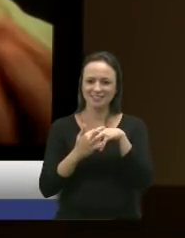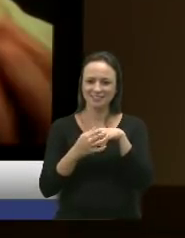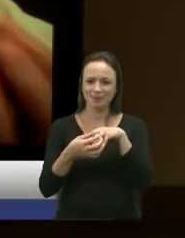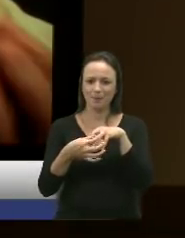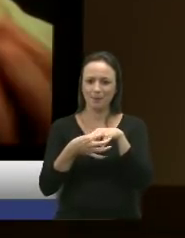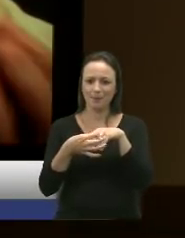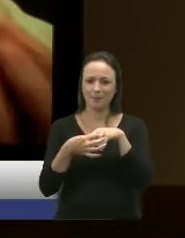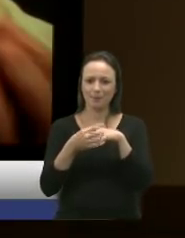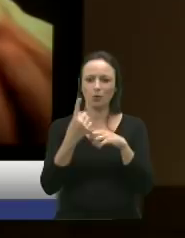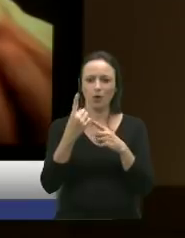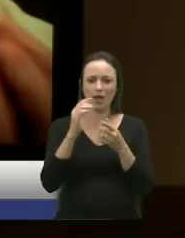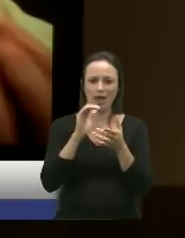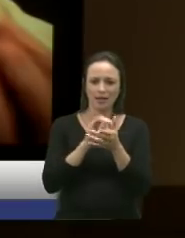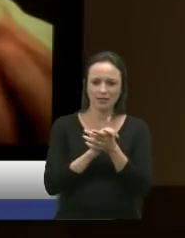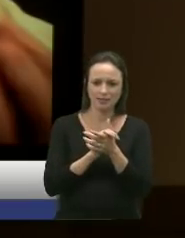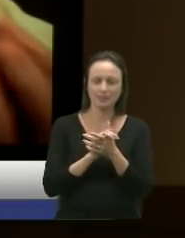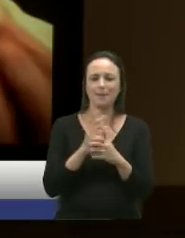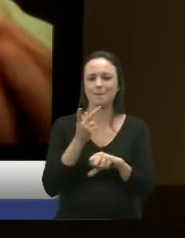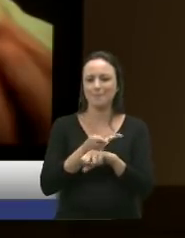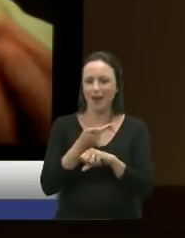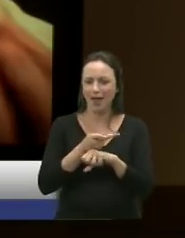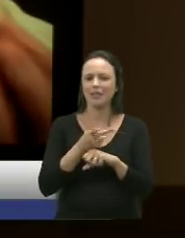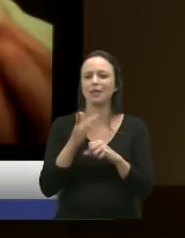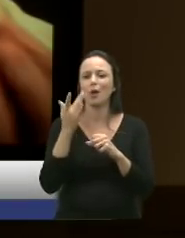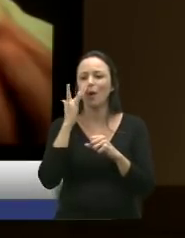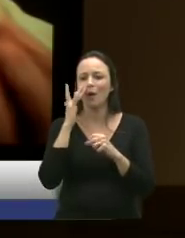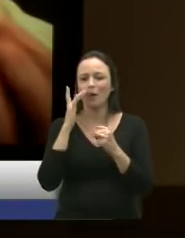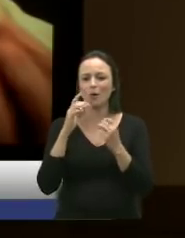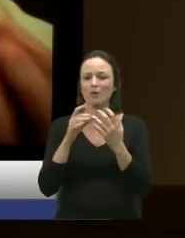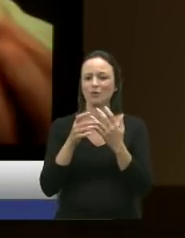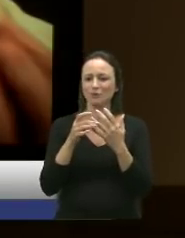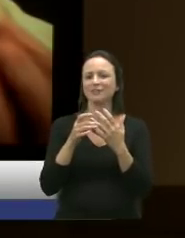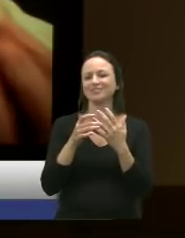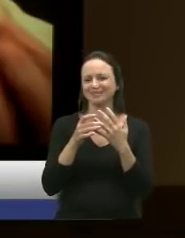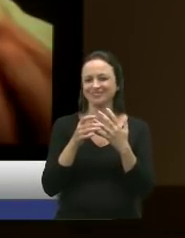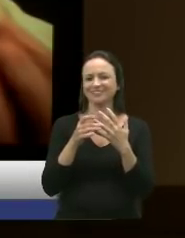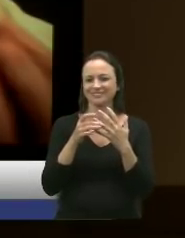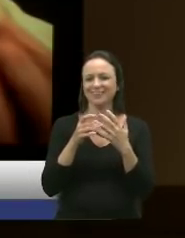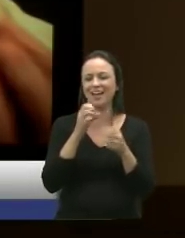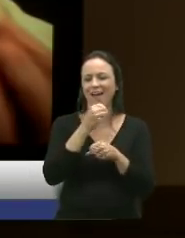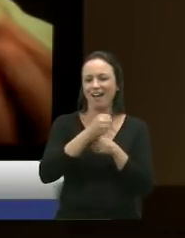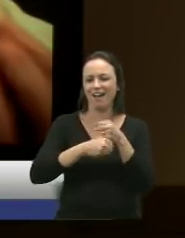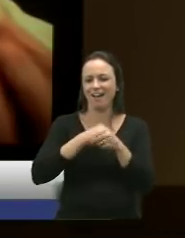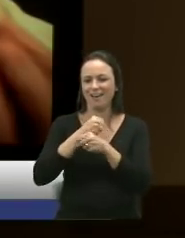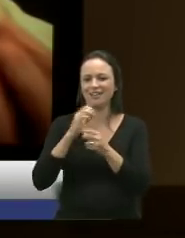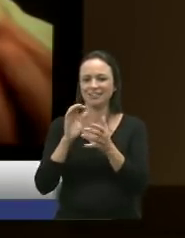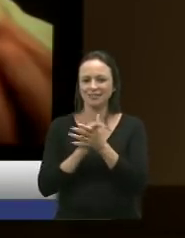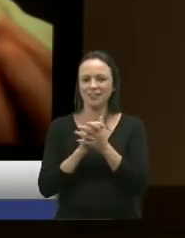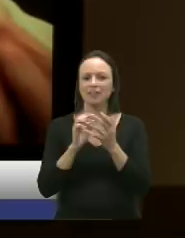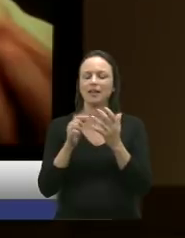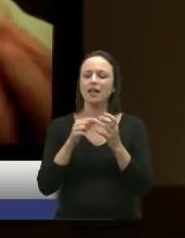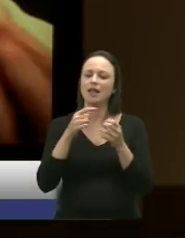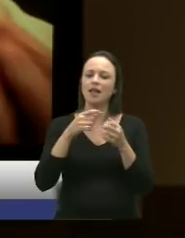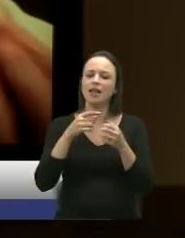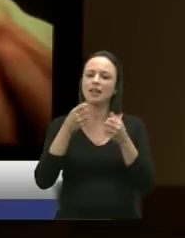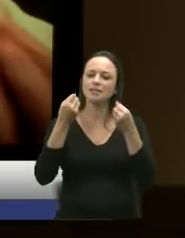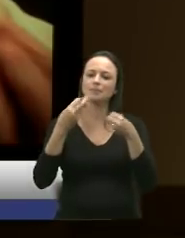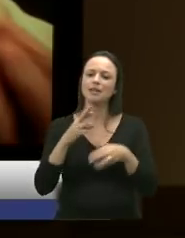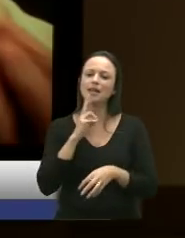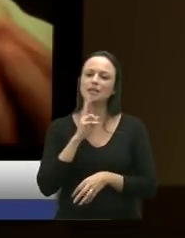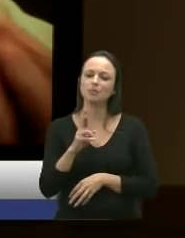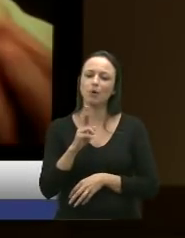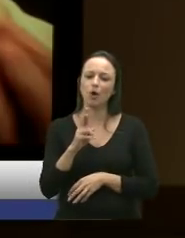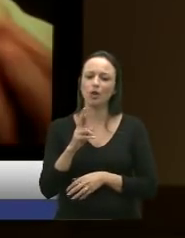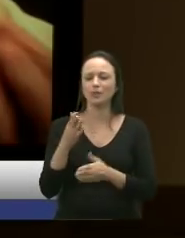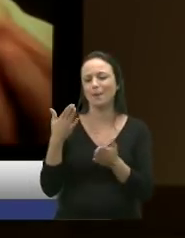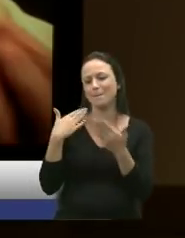de casamento, bodas de prata e bodas de ouro. Estas explicam a resposta dele no fim do bate-papo, que era